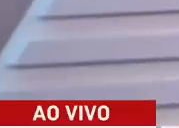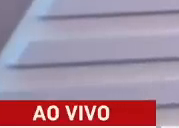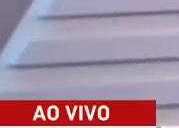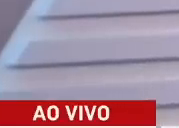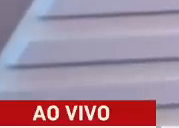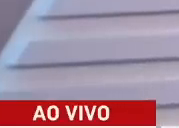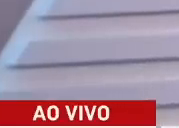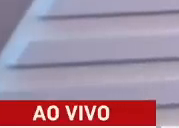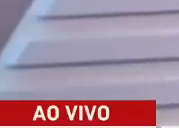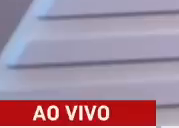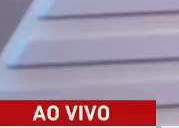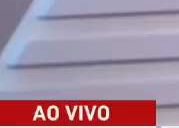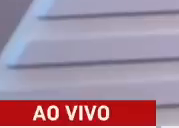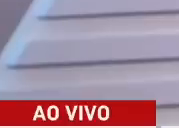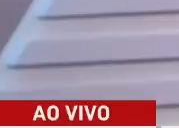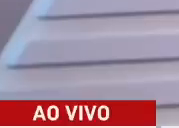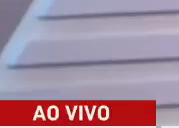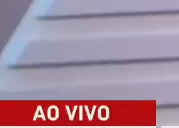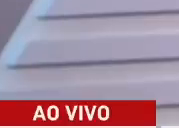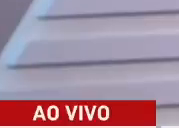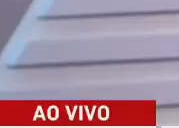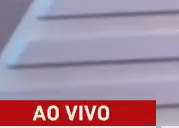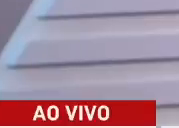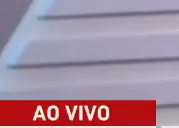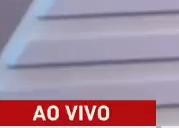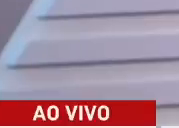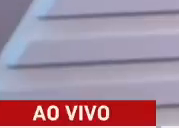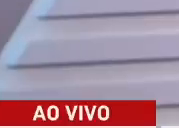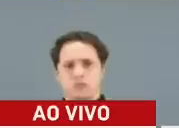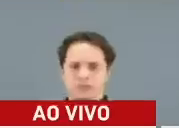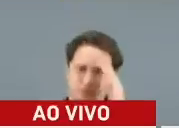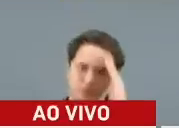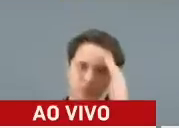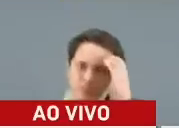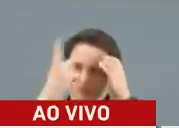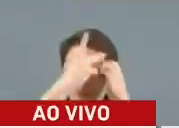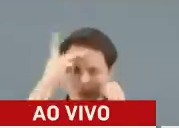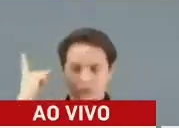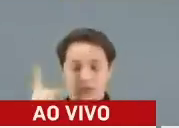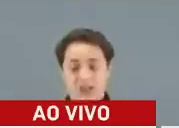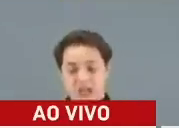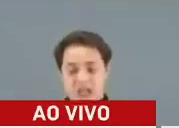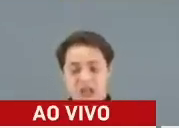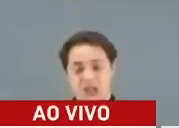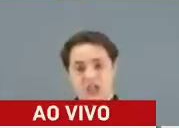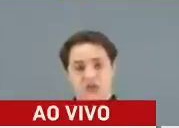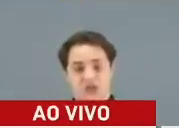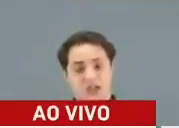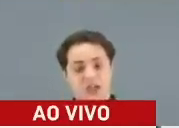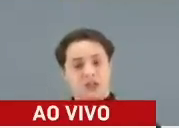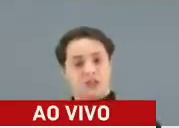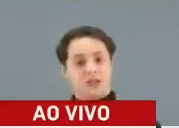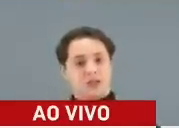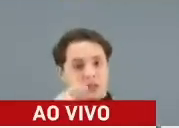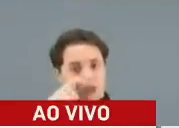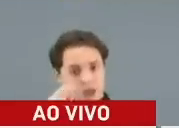a gente está com uma conexão ao vivo em Brasília. Essa sessão continua acontecendo. Vários parlamentares